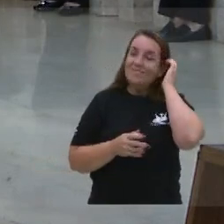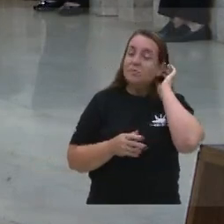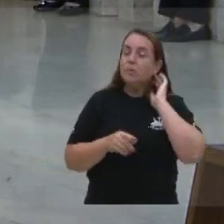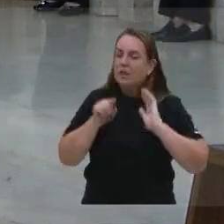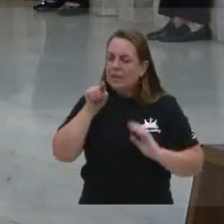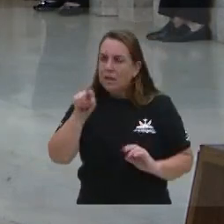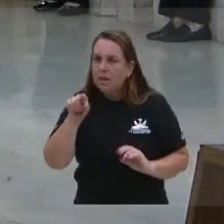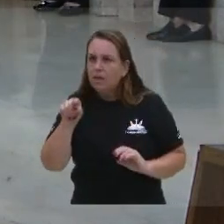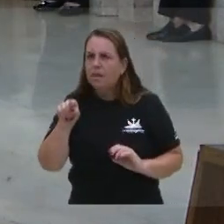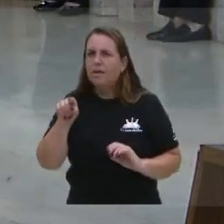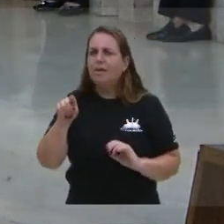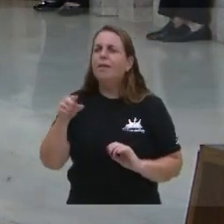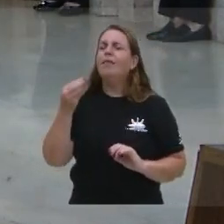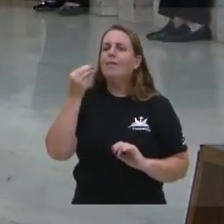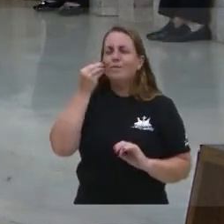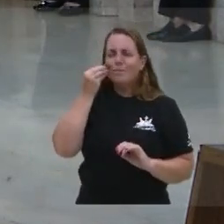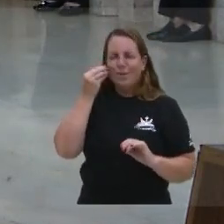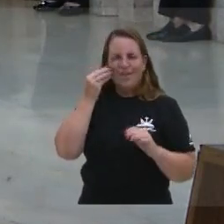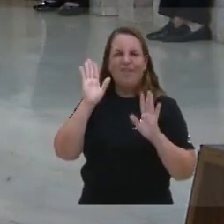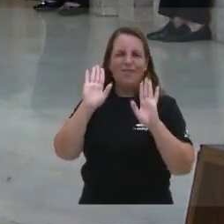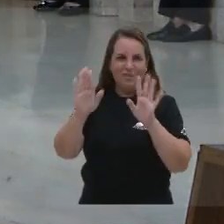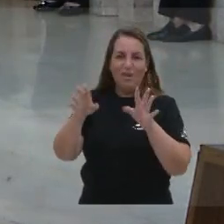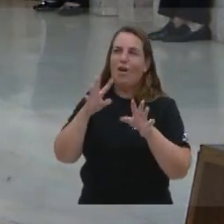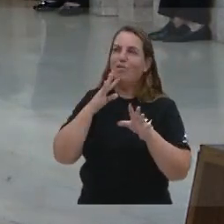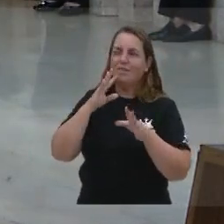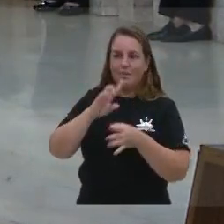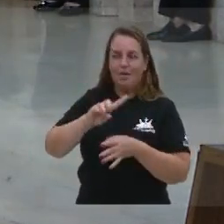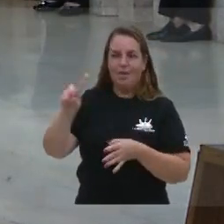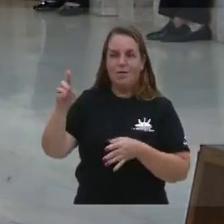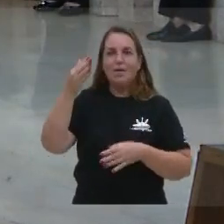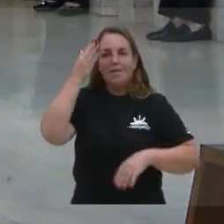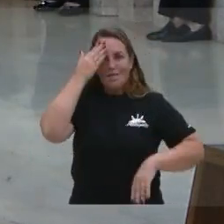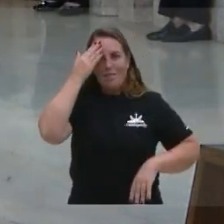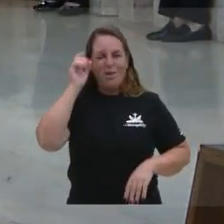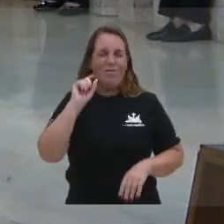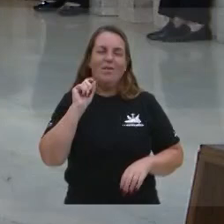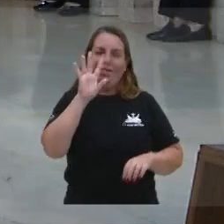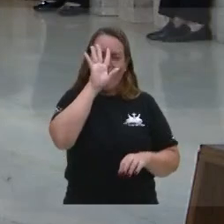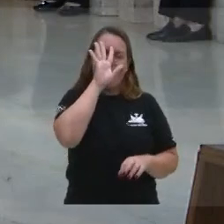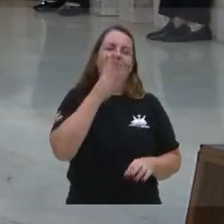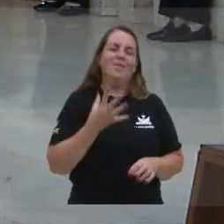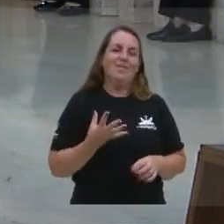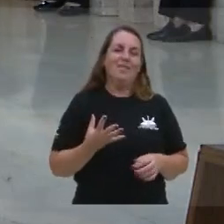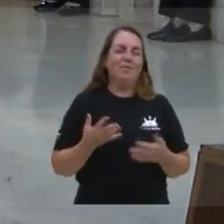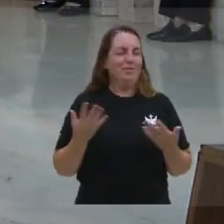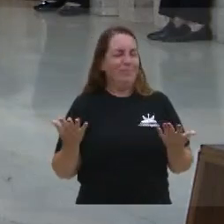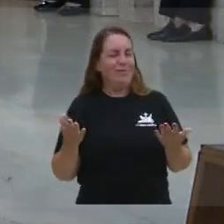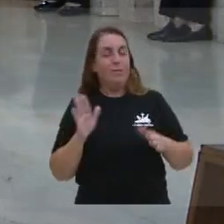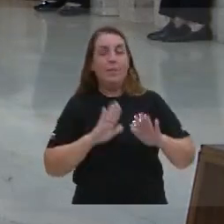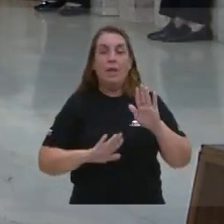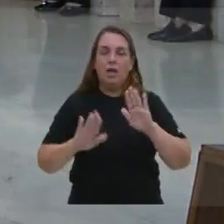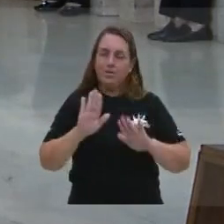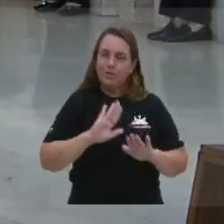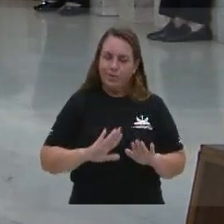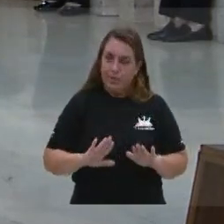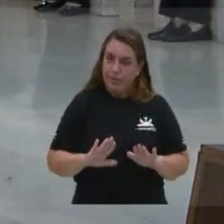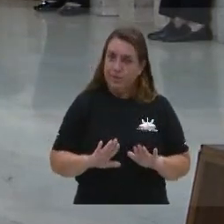Aquele que era experiente em Deus, soube perceber. Às vezes, meus